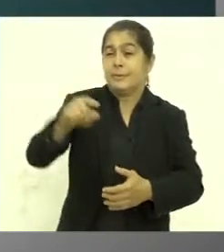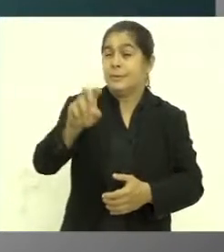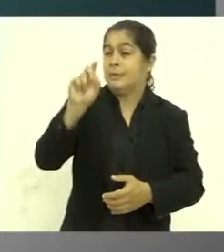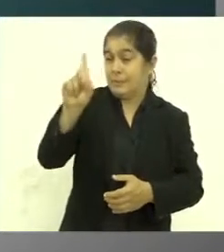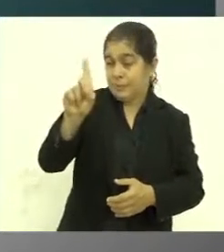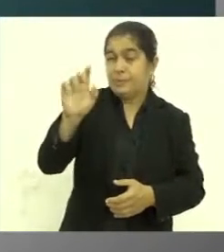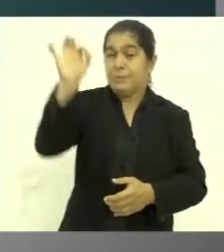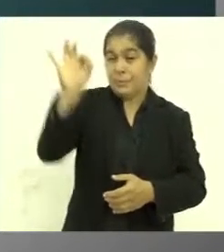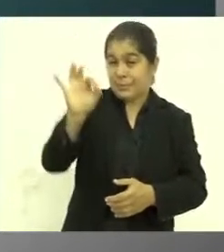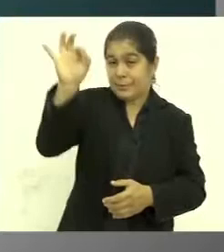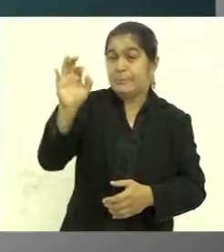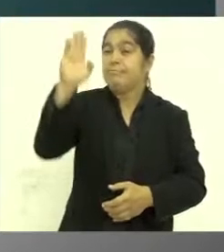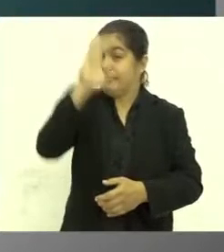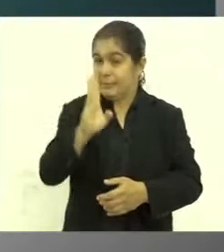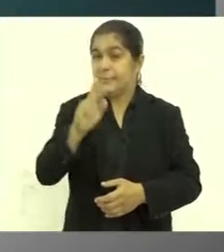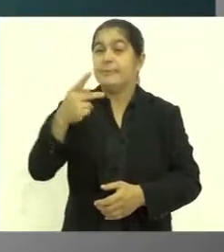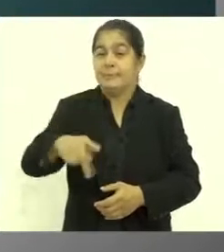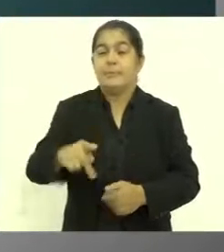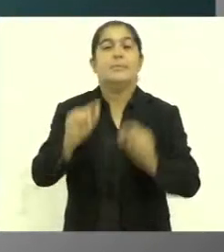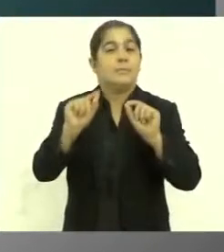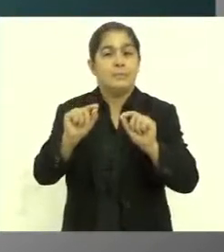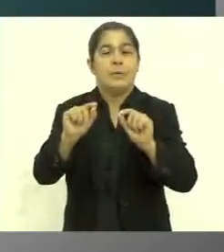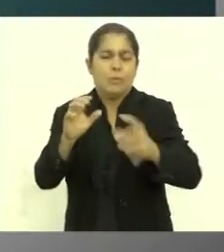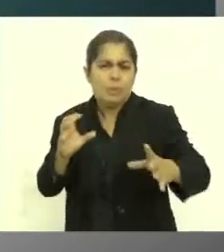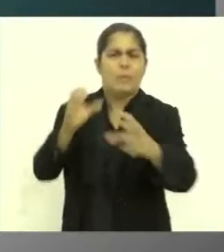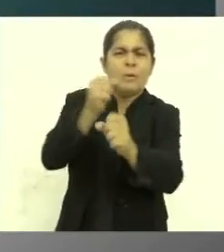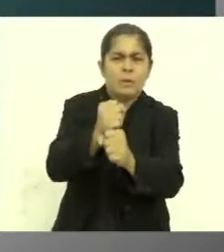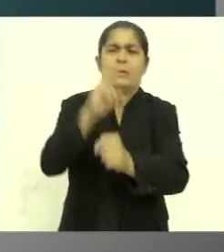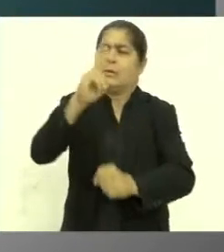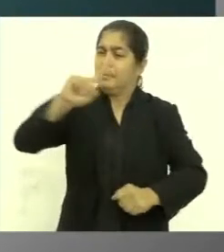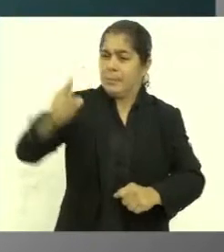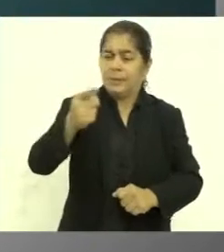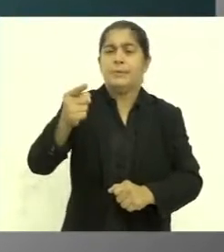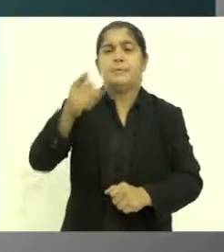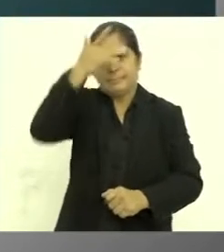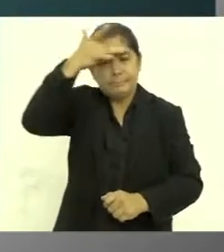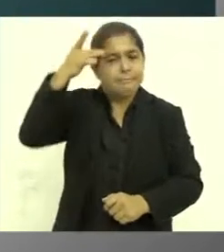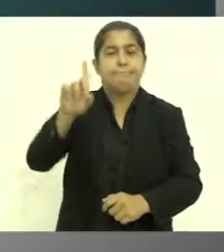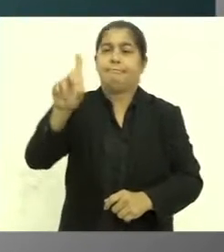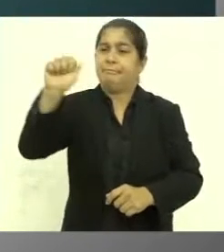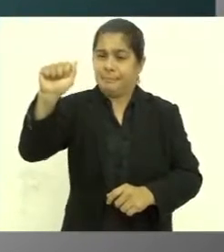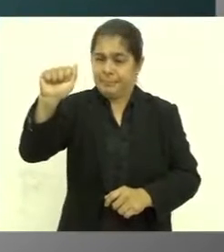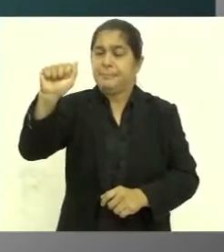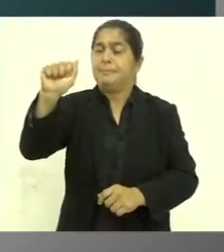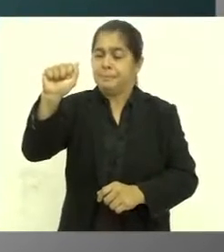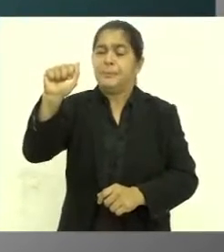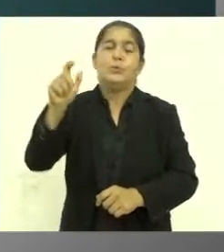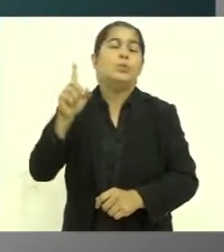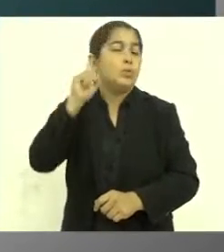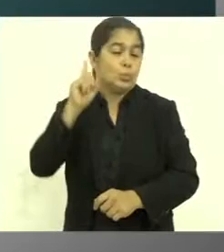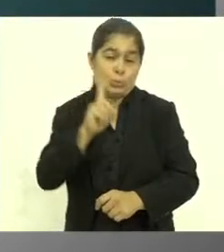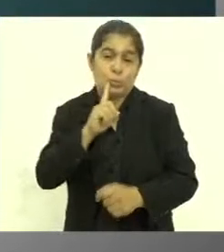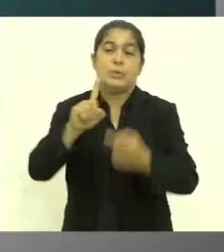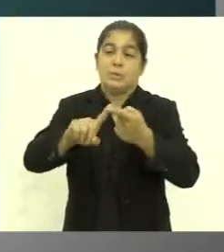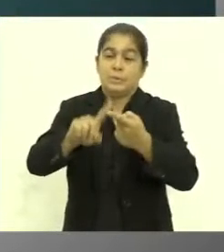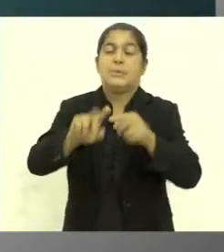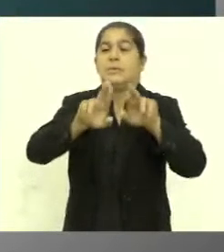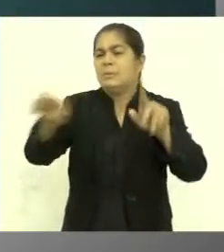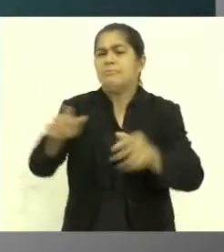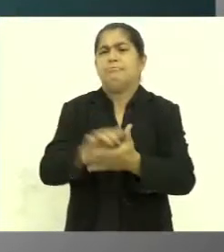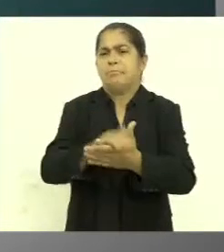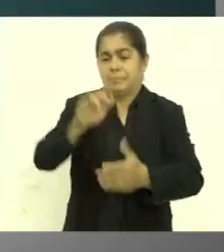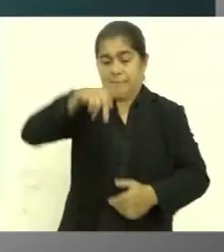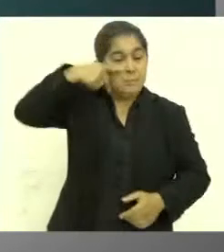seja, 5,1% da população brasileira. Do total, 2 milhões com deficiência auditiva severa.